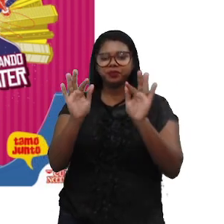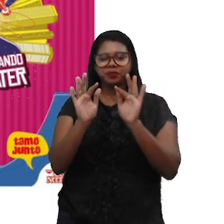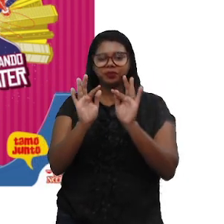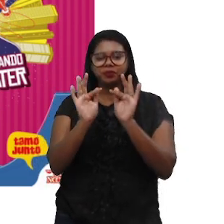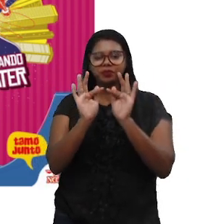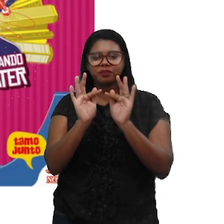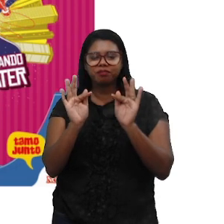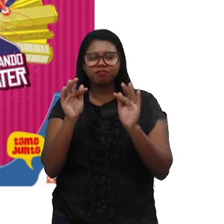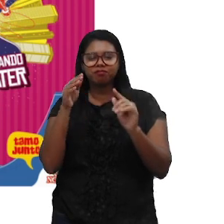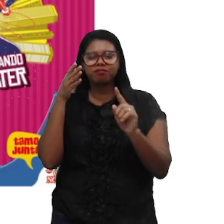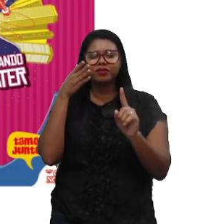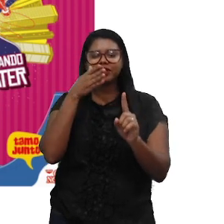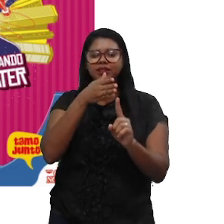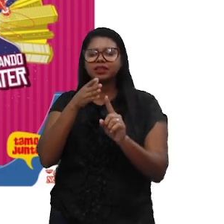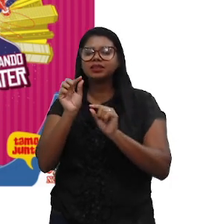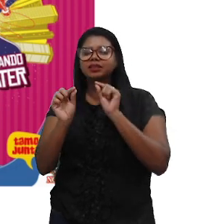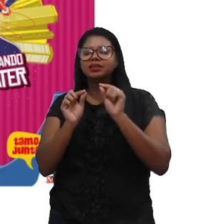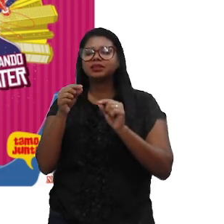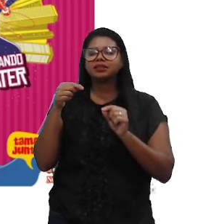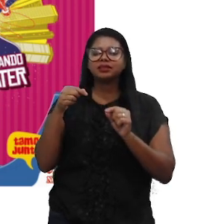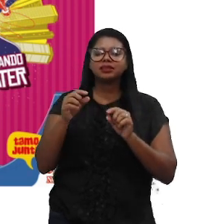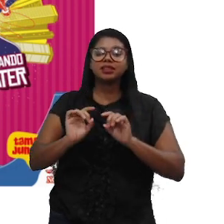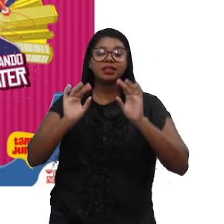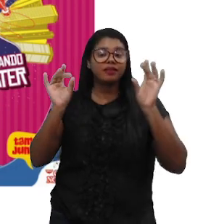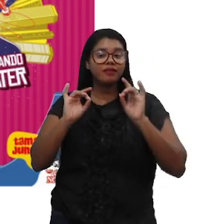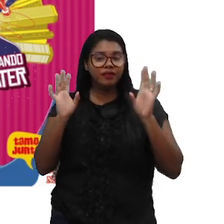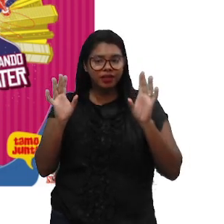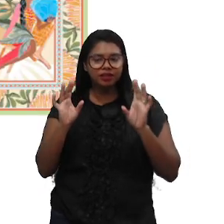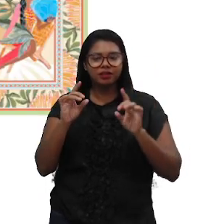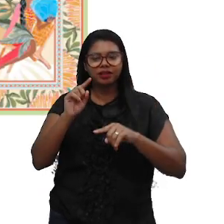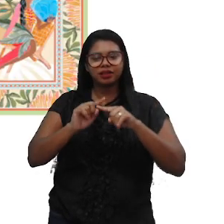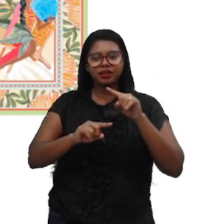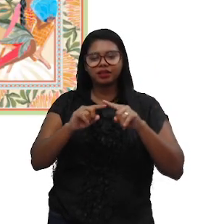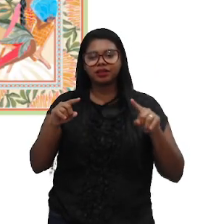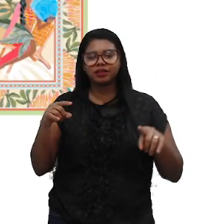de atingir um público, né, a fim de vender aquele produto.